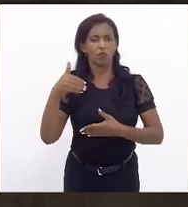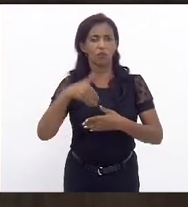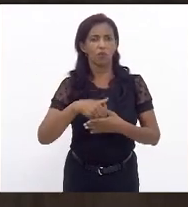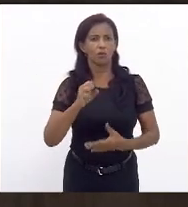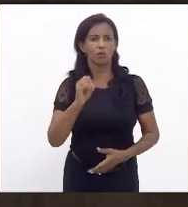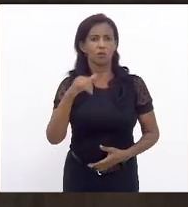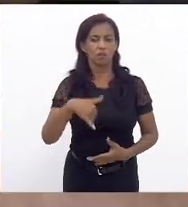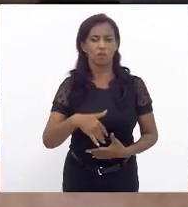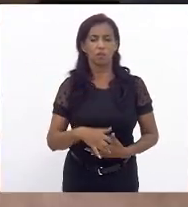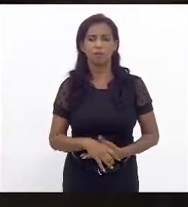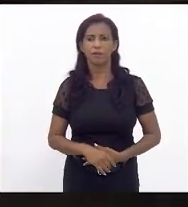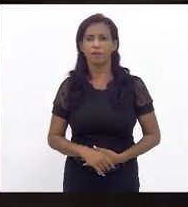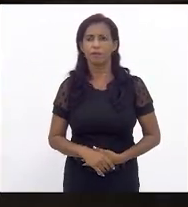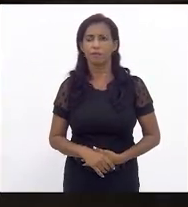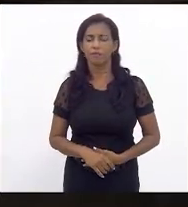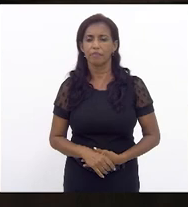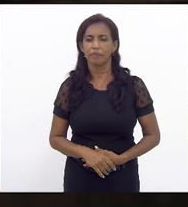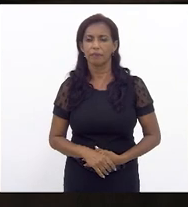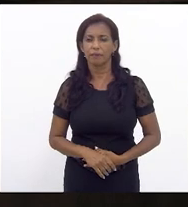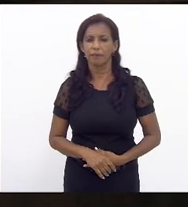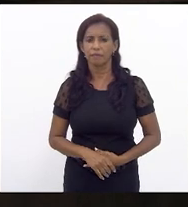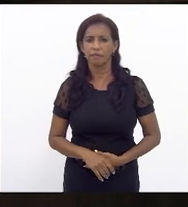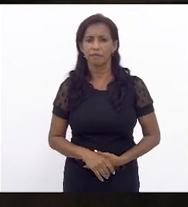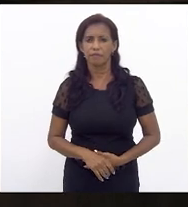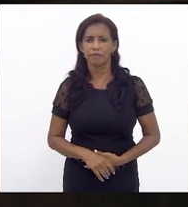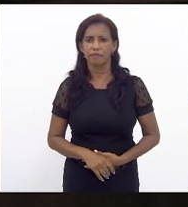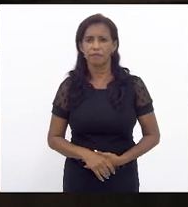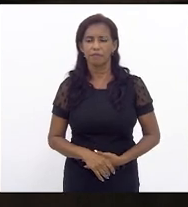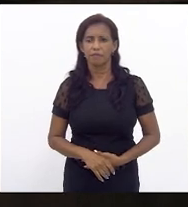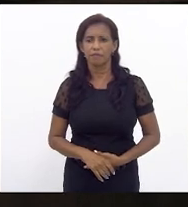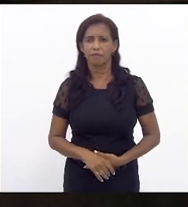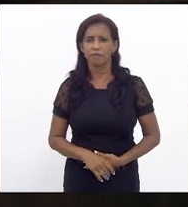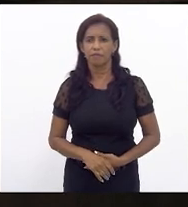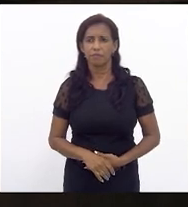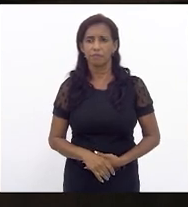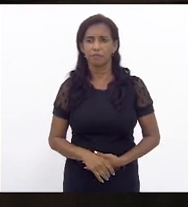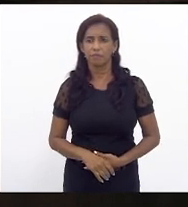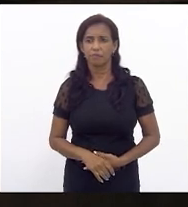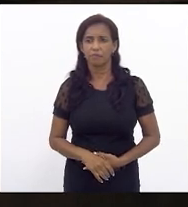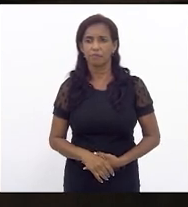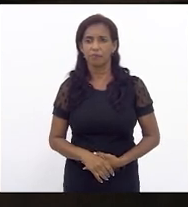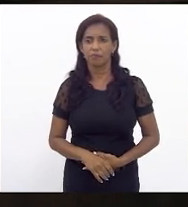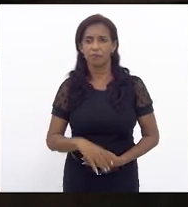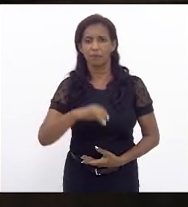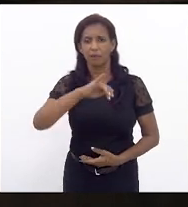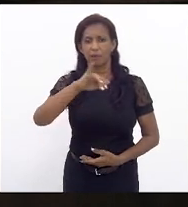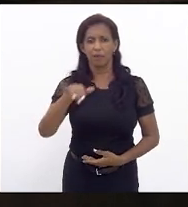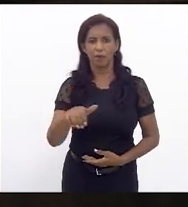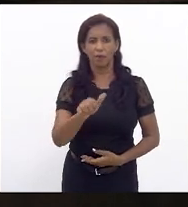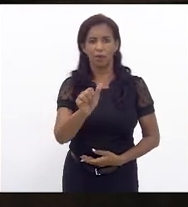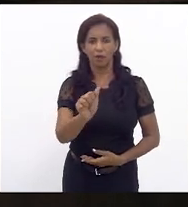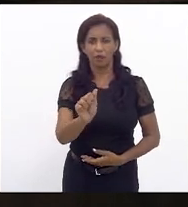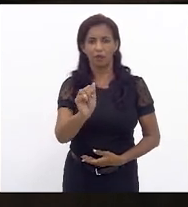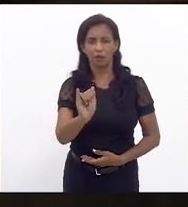sim. Deputado Gustavo Schmidt vota sim. Deputado Jair Bittencourt.